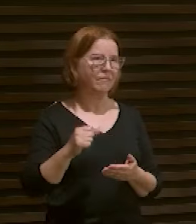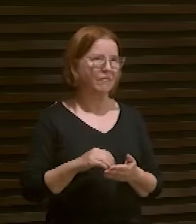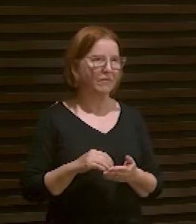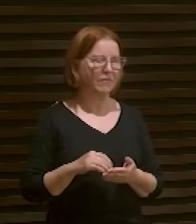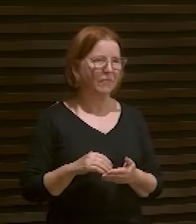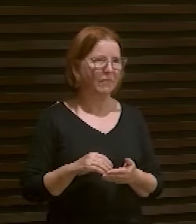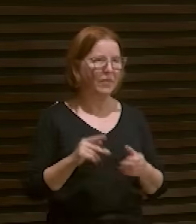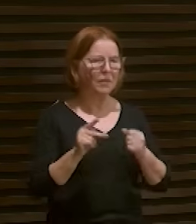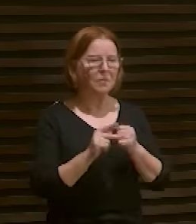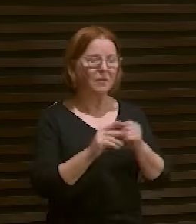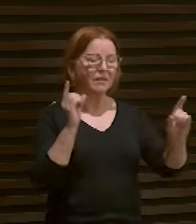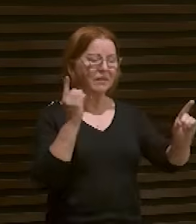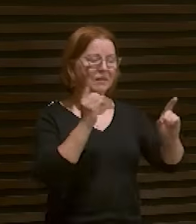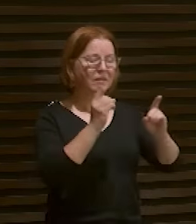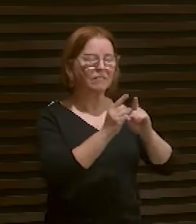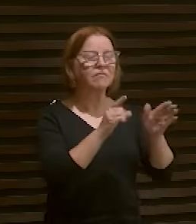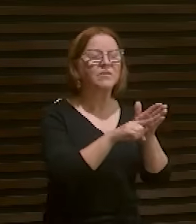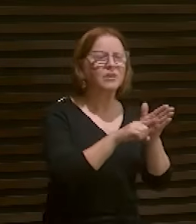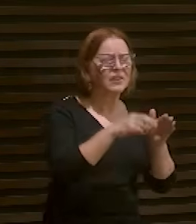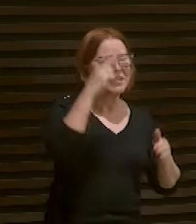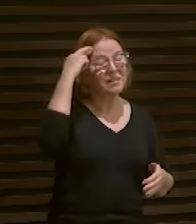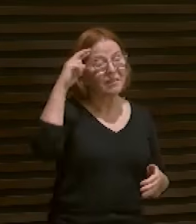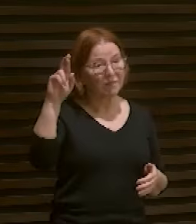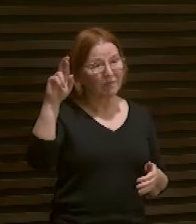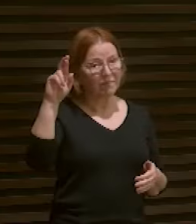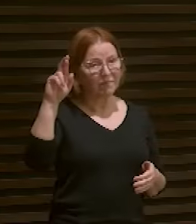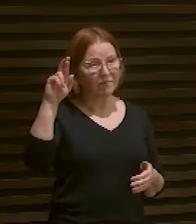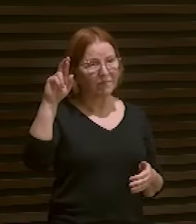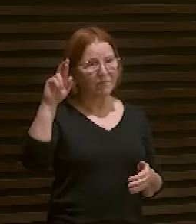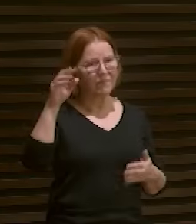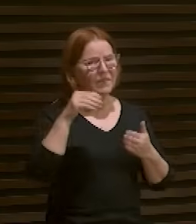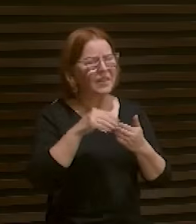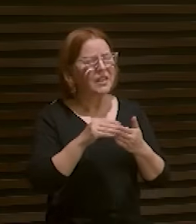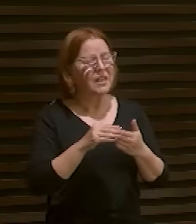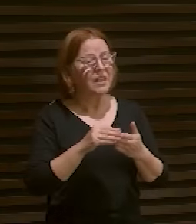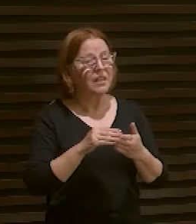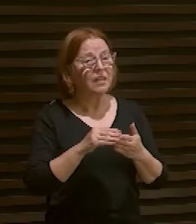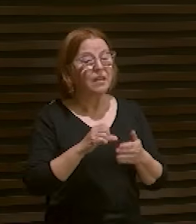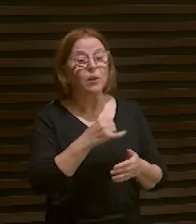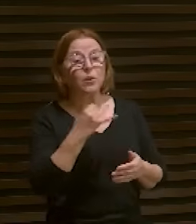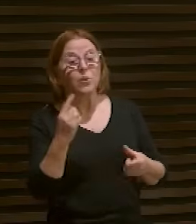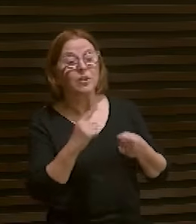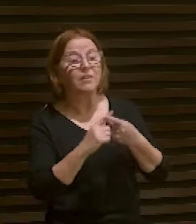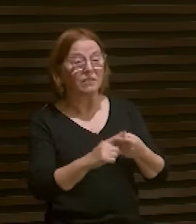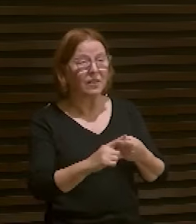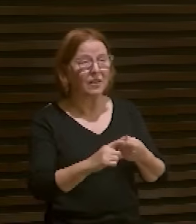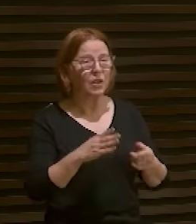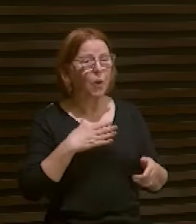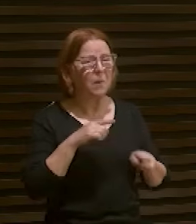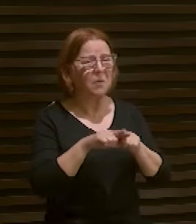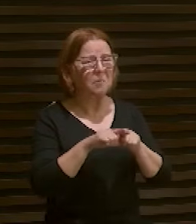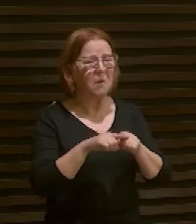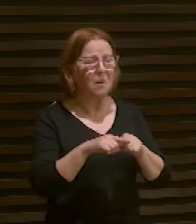Então Pedro, aproximando-se, lhe perguntou: Senhor, até quantas vezes meu irmão pecará